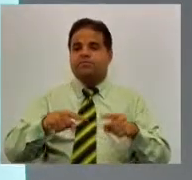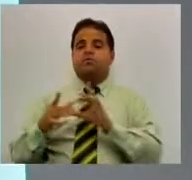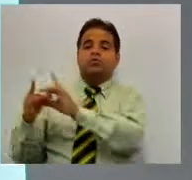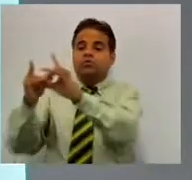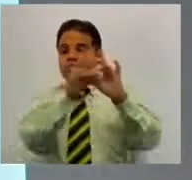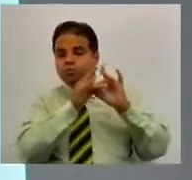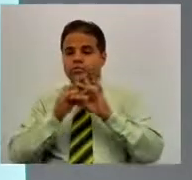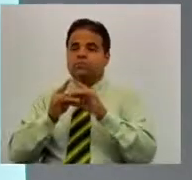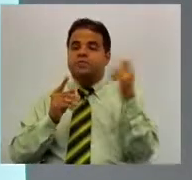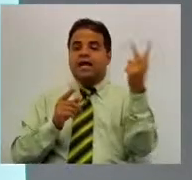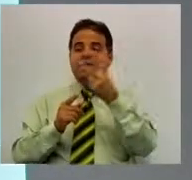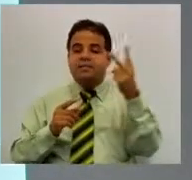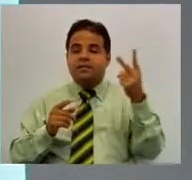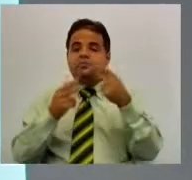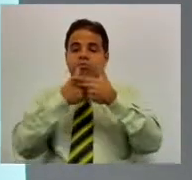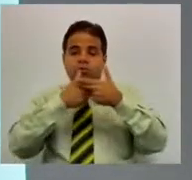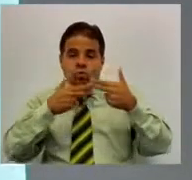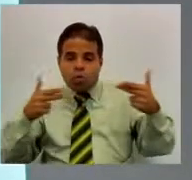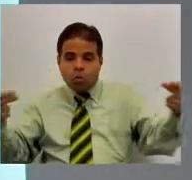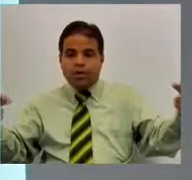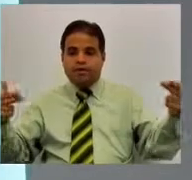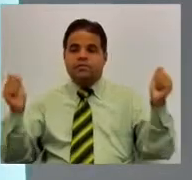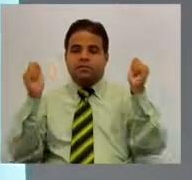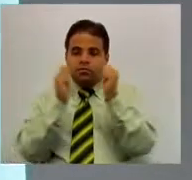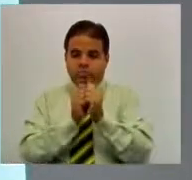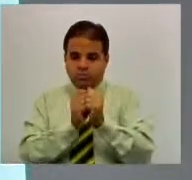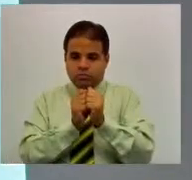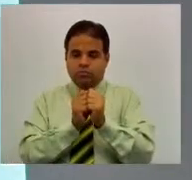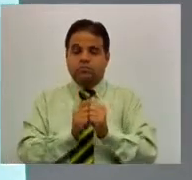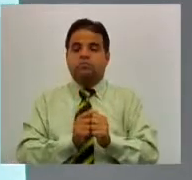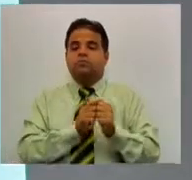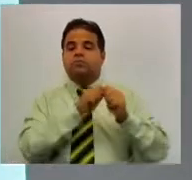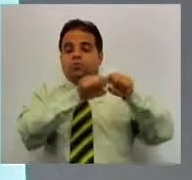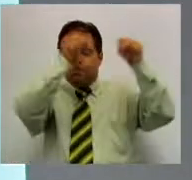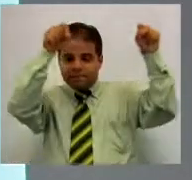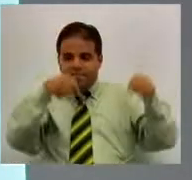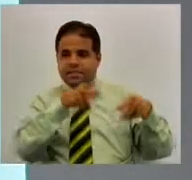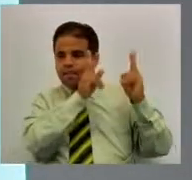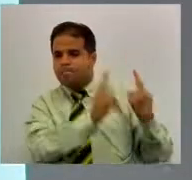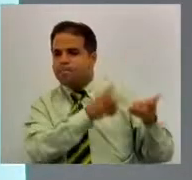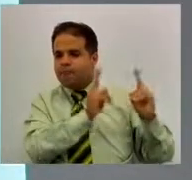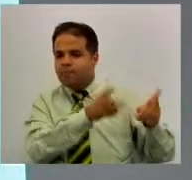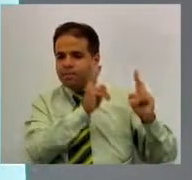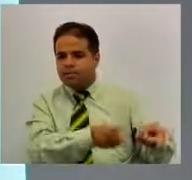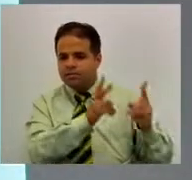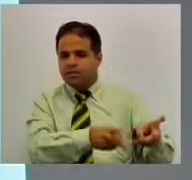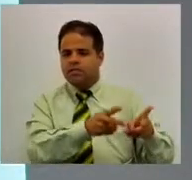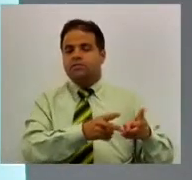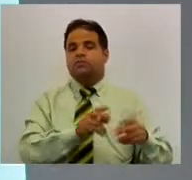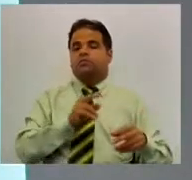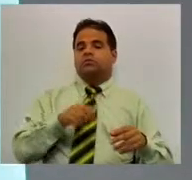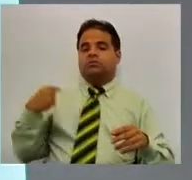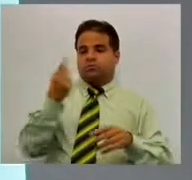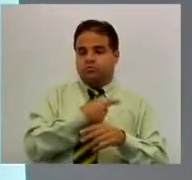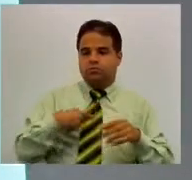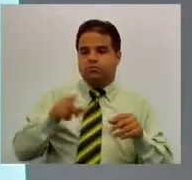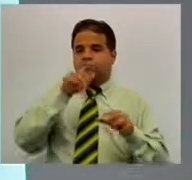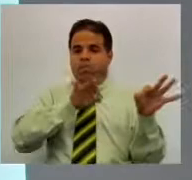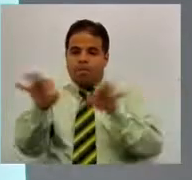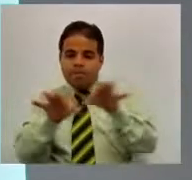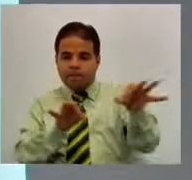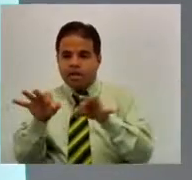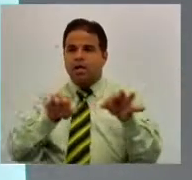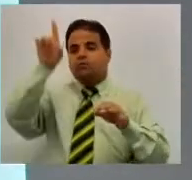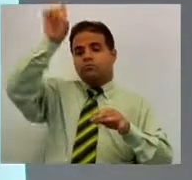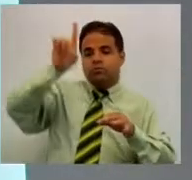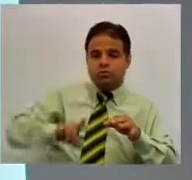essas duas coisas aqui. A outra é o sistema permanente de planejamento da cidade. O sistema previsto no plano diretor, algumas